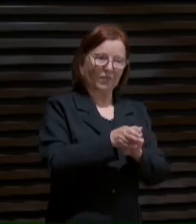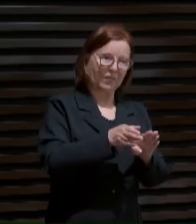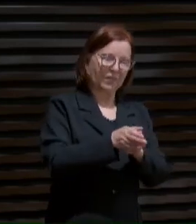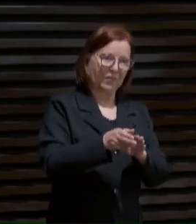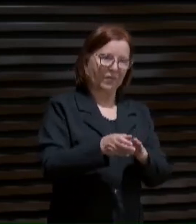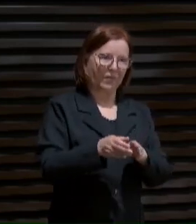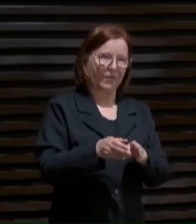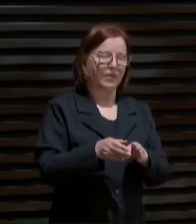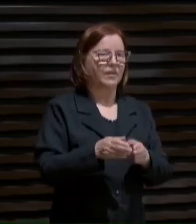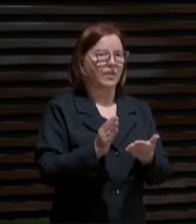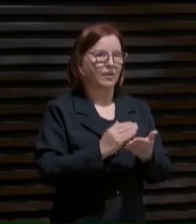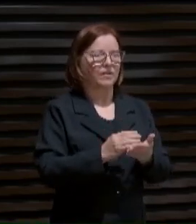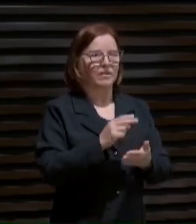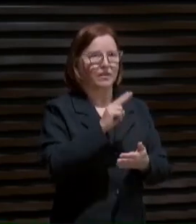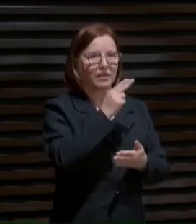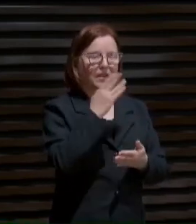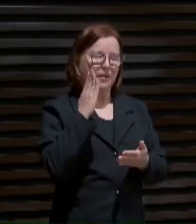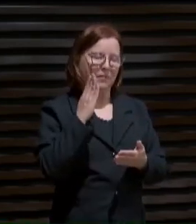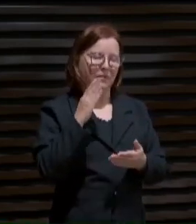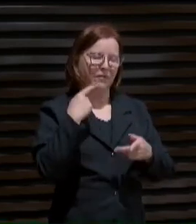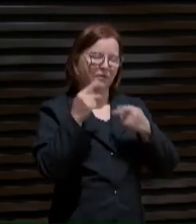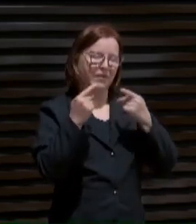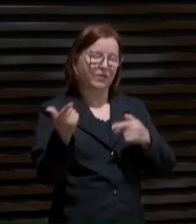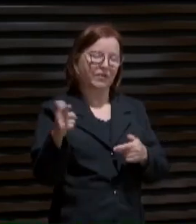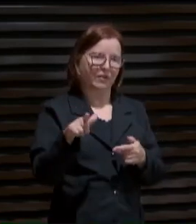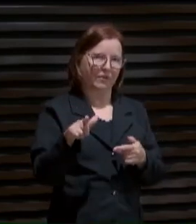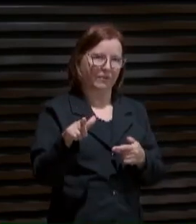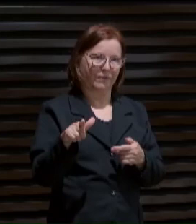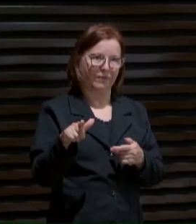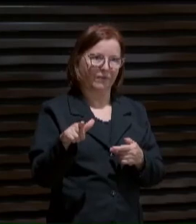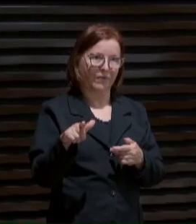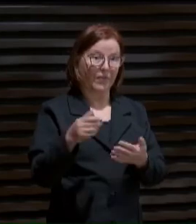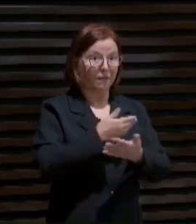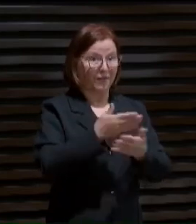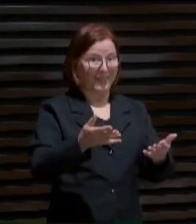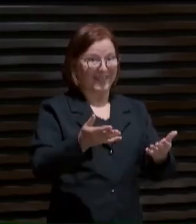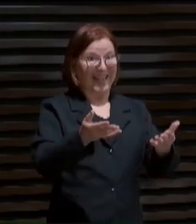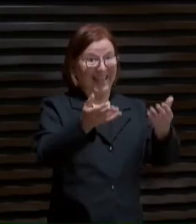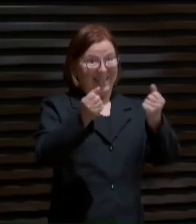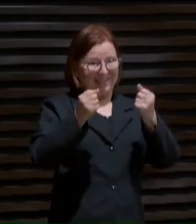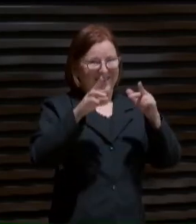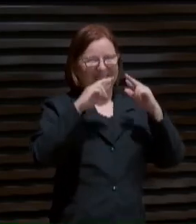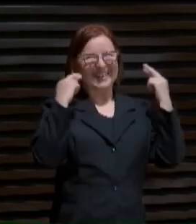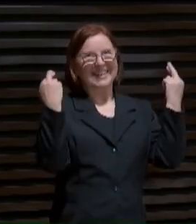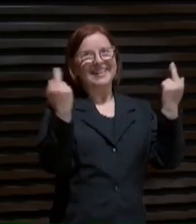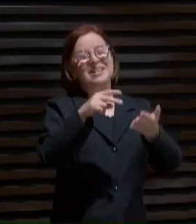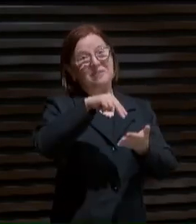texto do autor de Hebreus nos diz novamente já que vocês receberão o reino inabalável